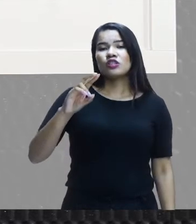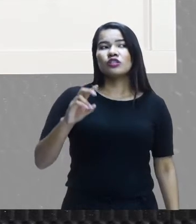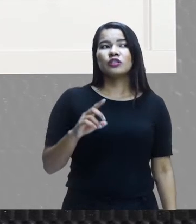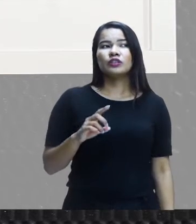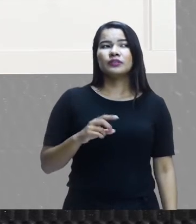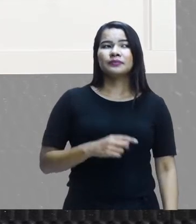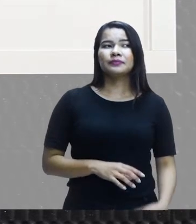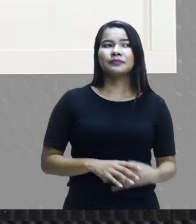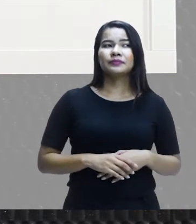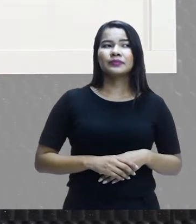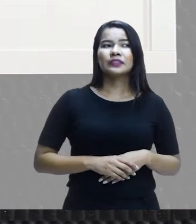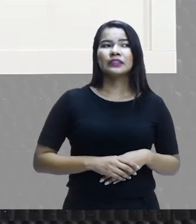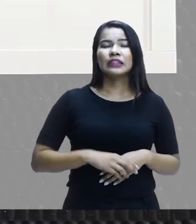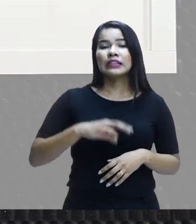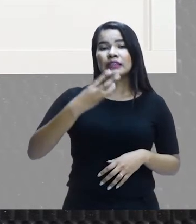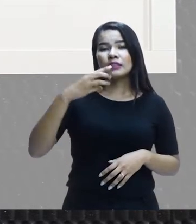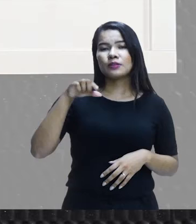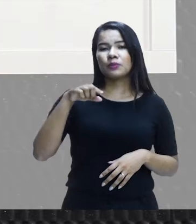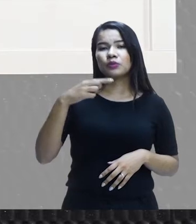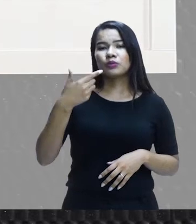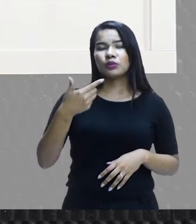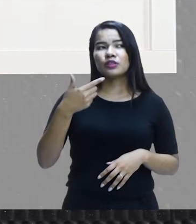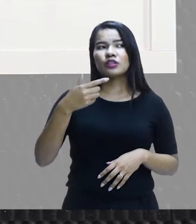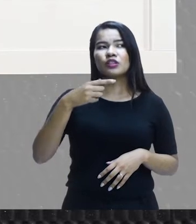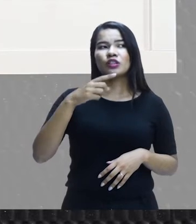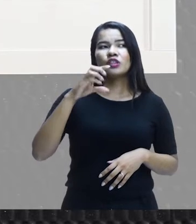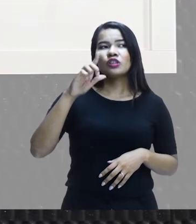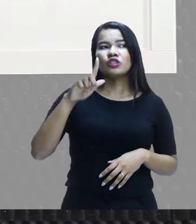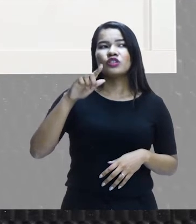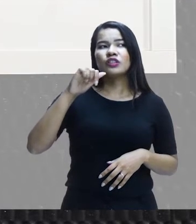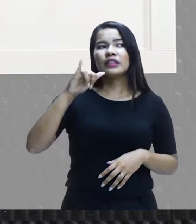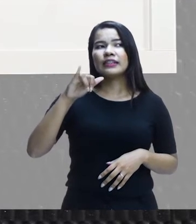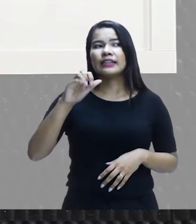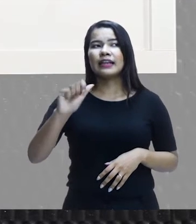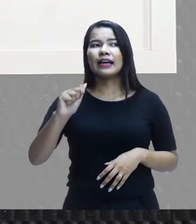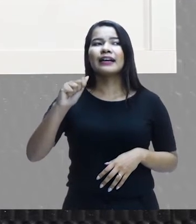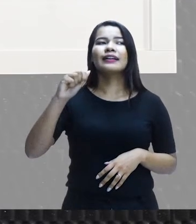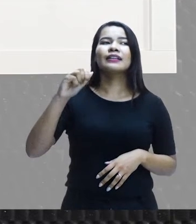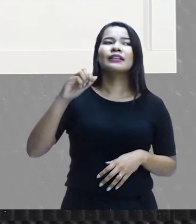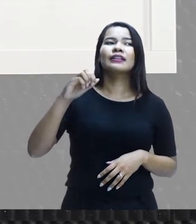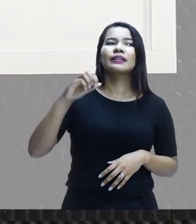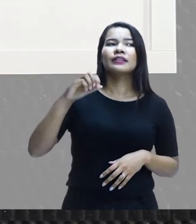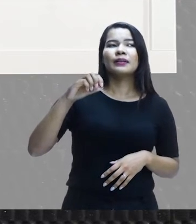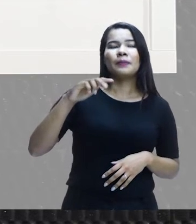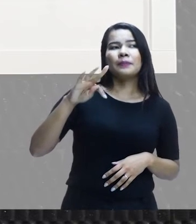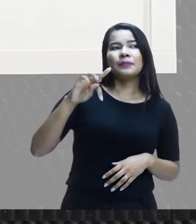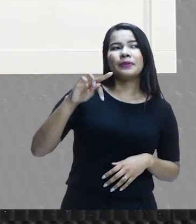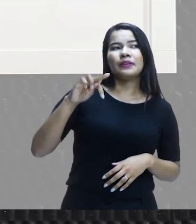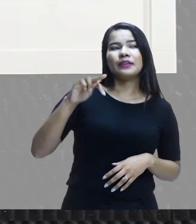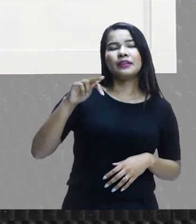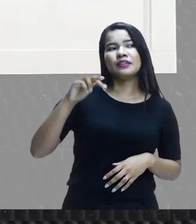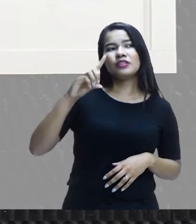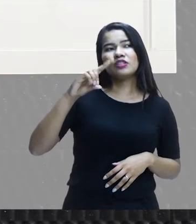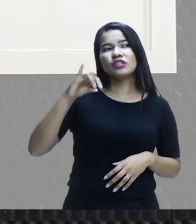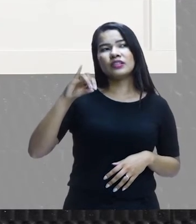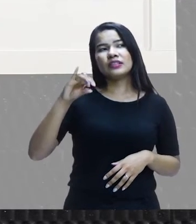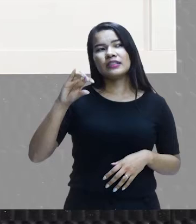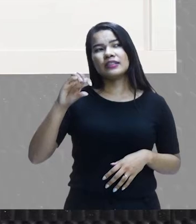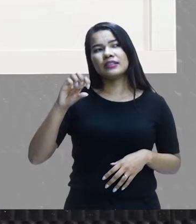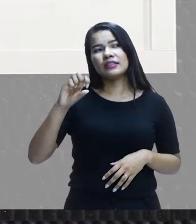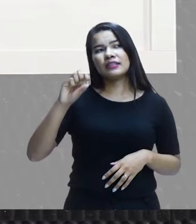giardíase 3.2. Tá bem aqui, ó, giardíase. O nome não é giardíase, tá ok? O nome